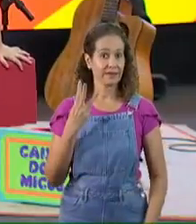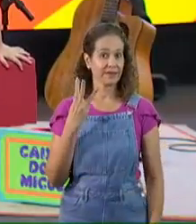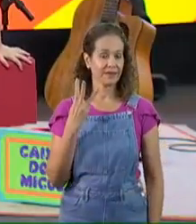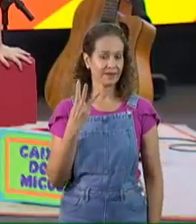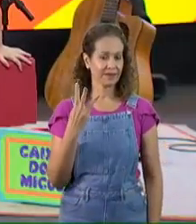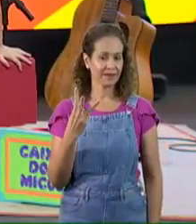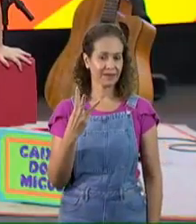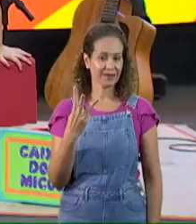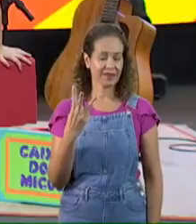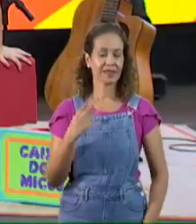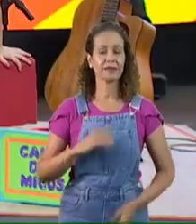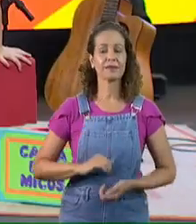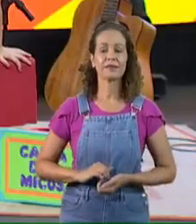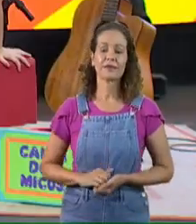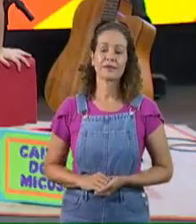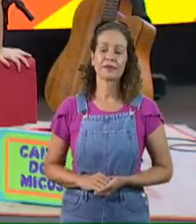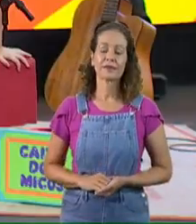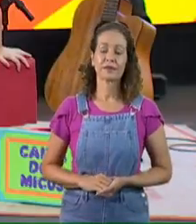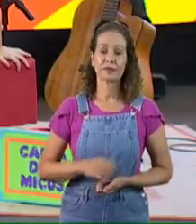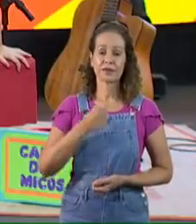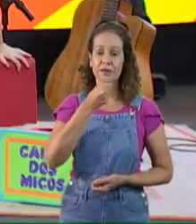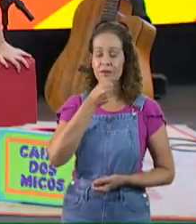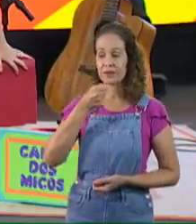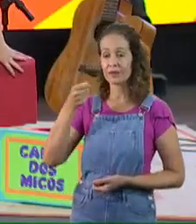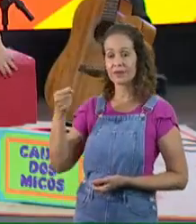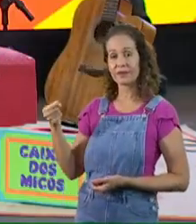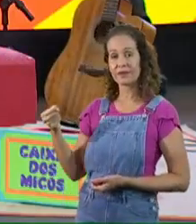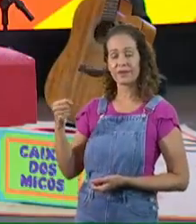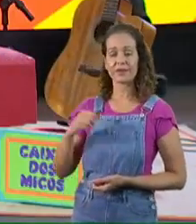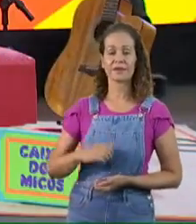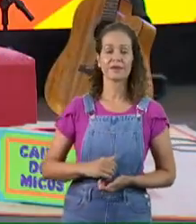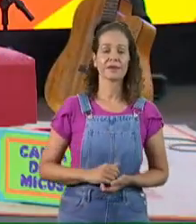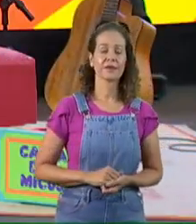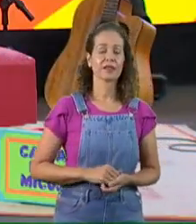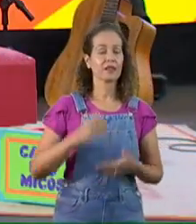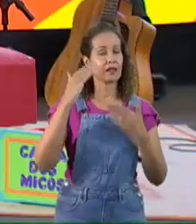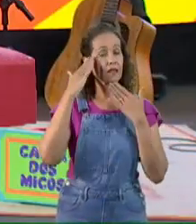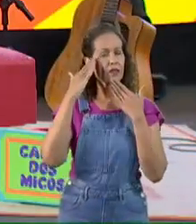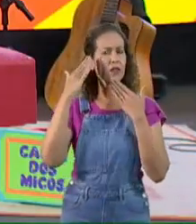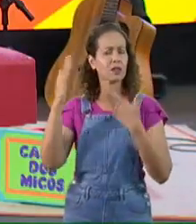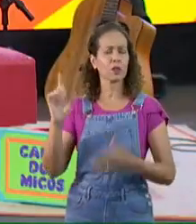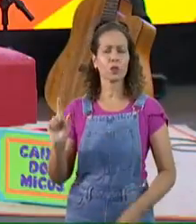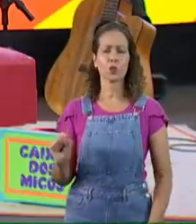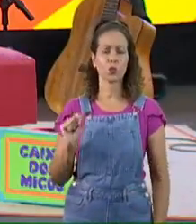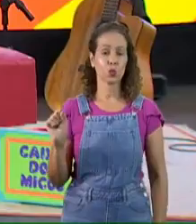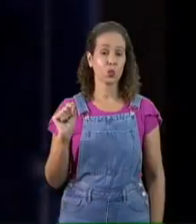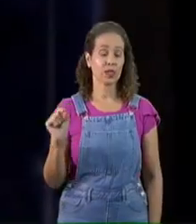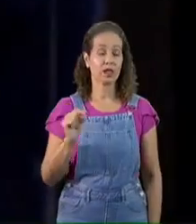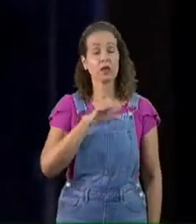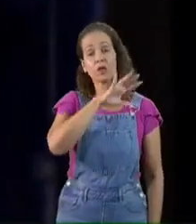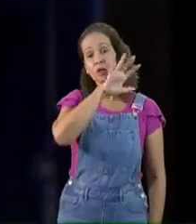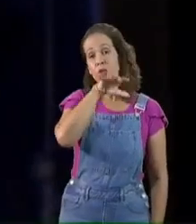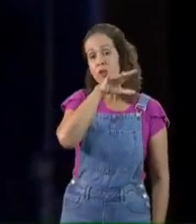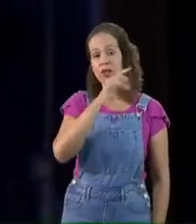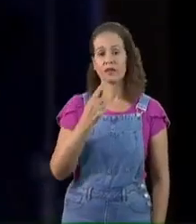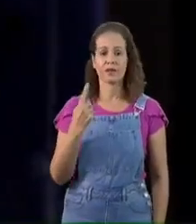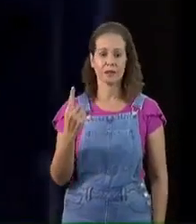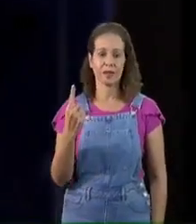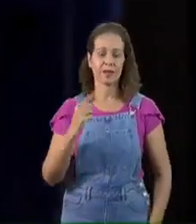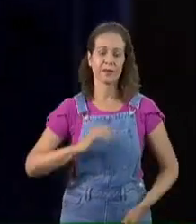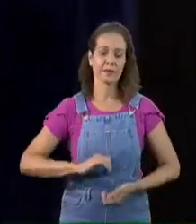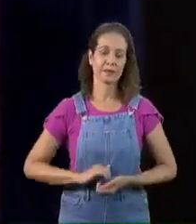Três, Aleph. Dá um microfone, Carol, pro Aleph. Gratidão por um animal.